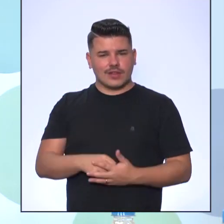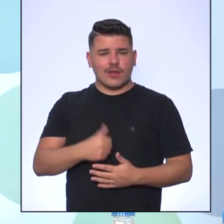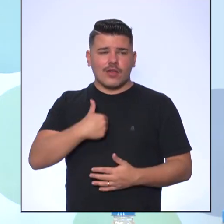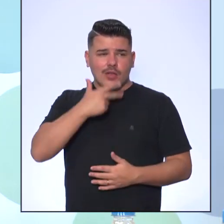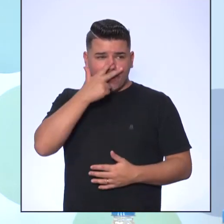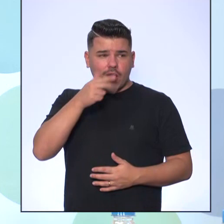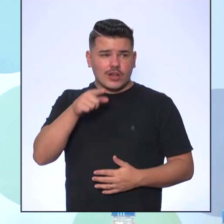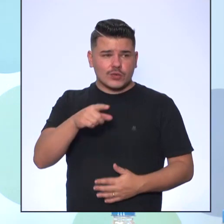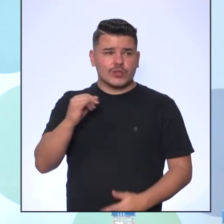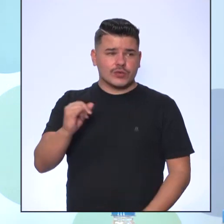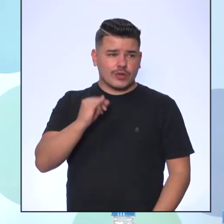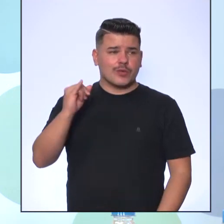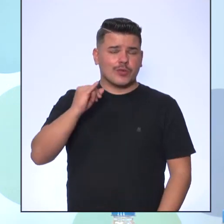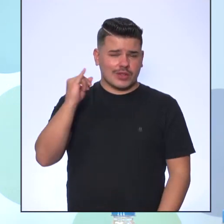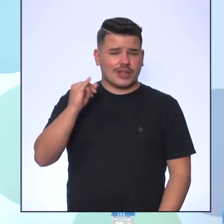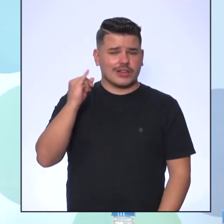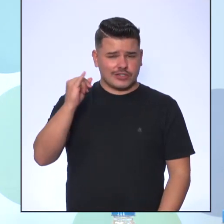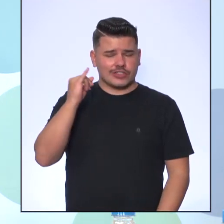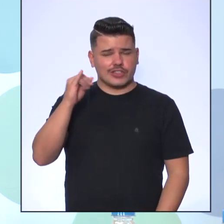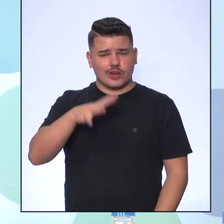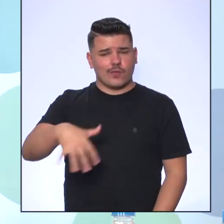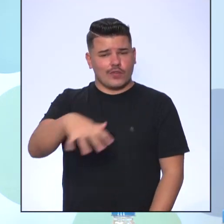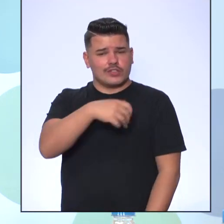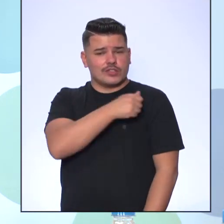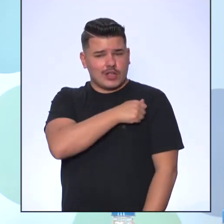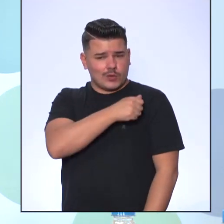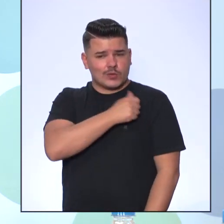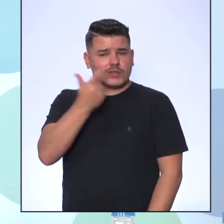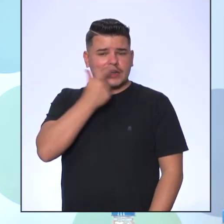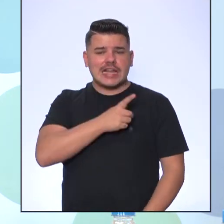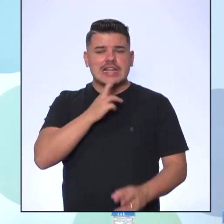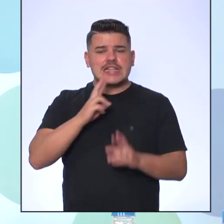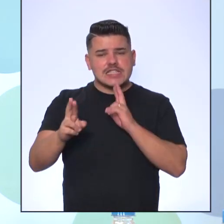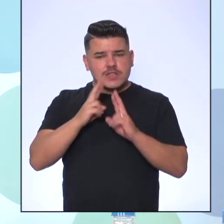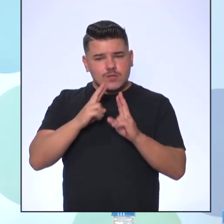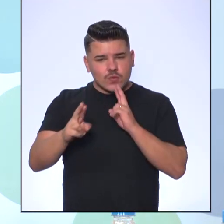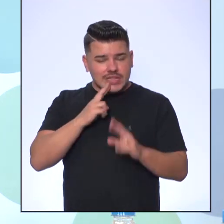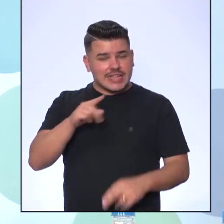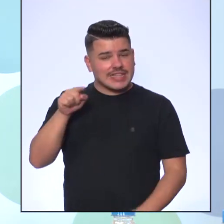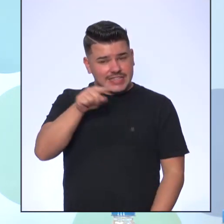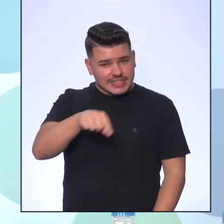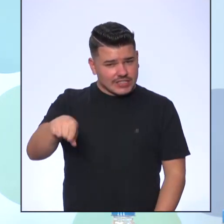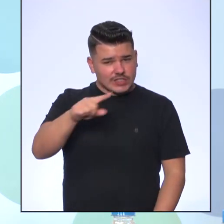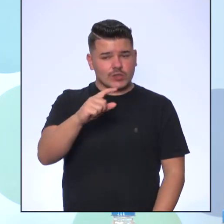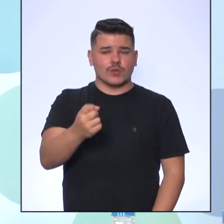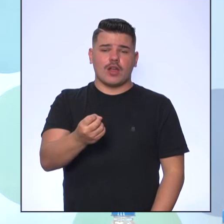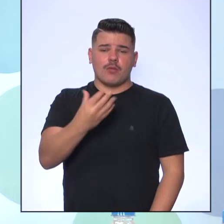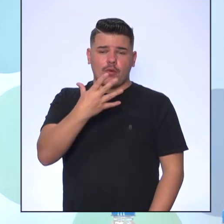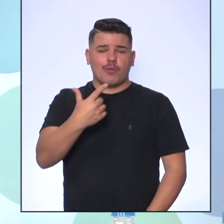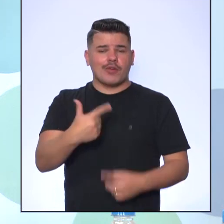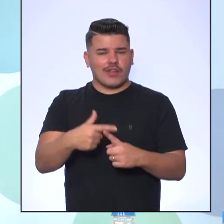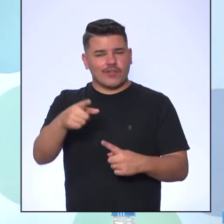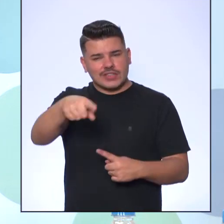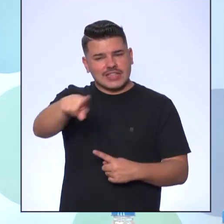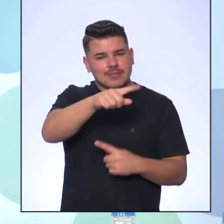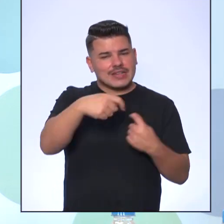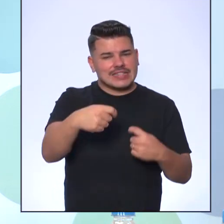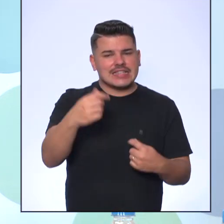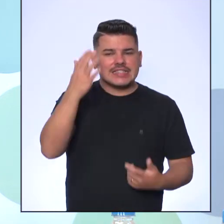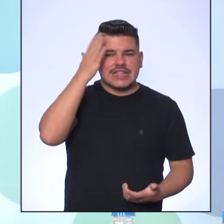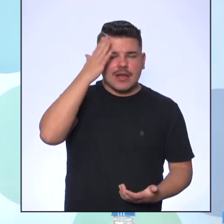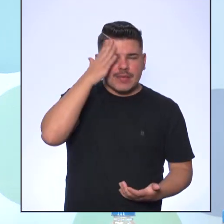que é importante que os alunos também, né, tentem praticar esse tipo de questão, né? São questões onde, basicamente, né, você precisa,